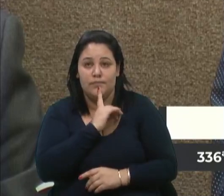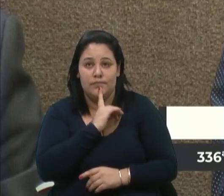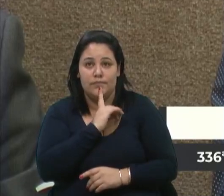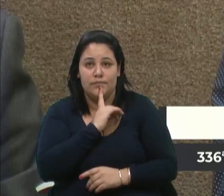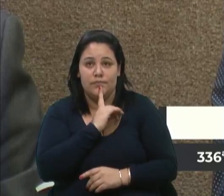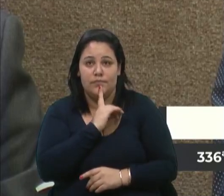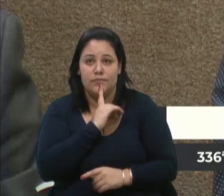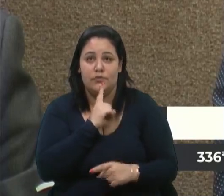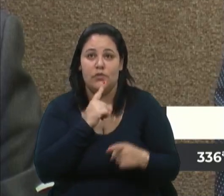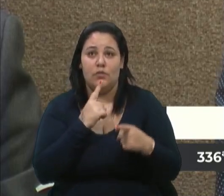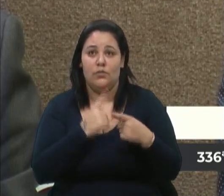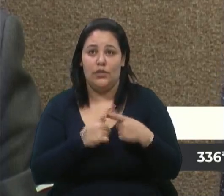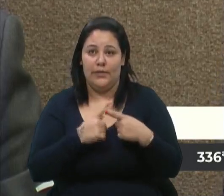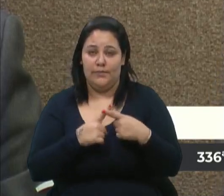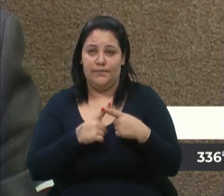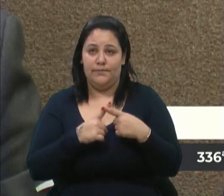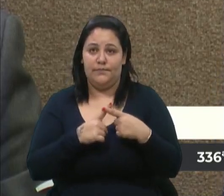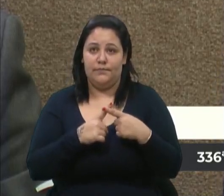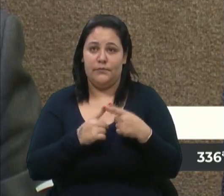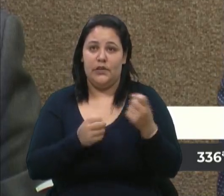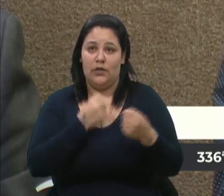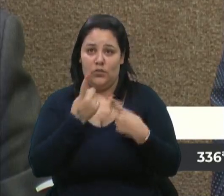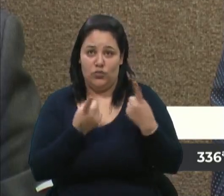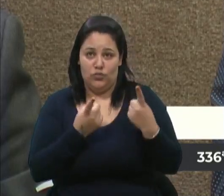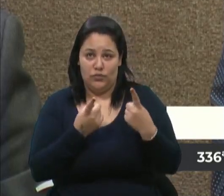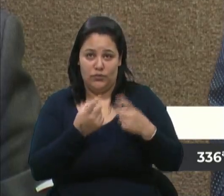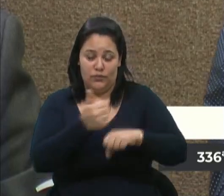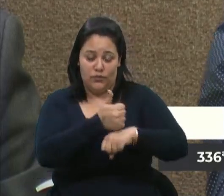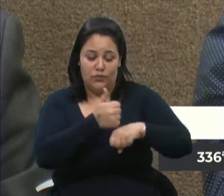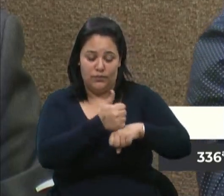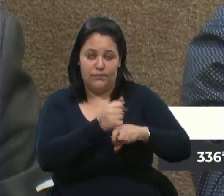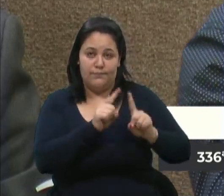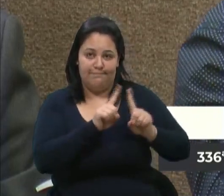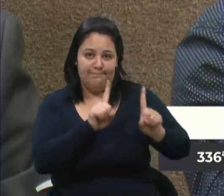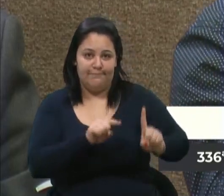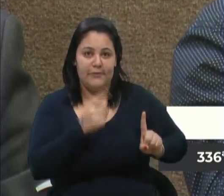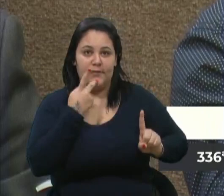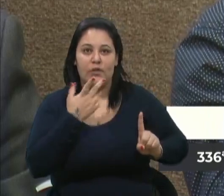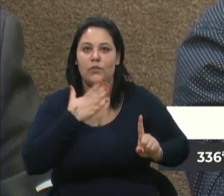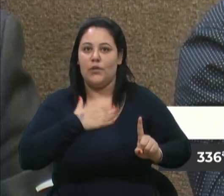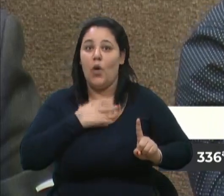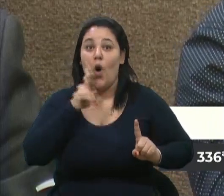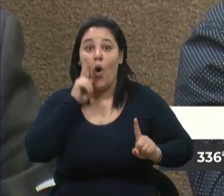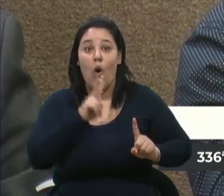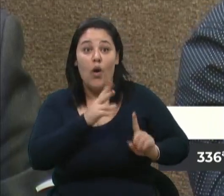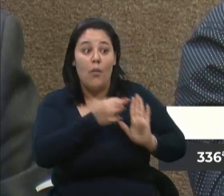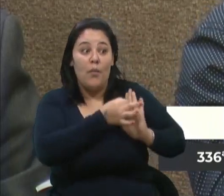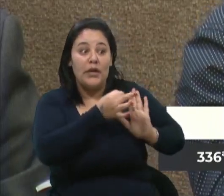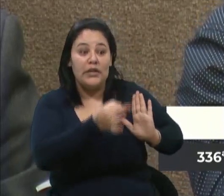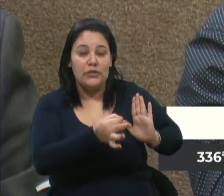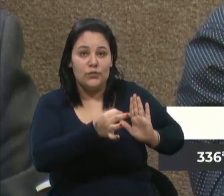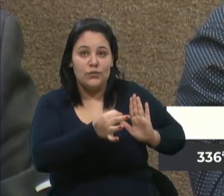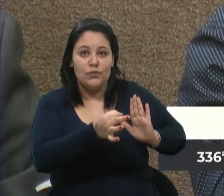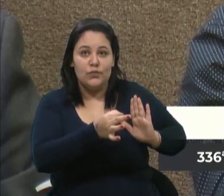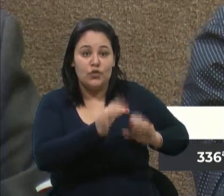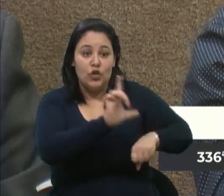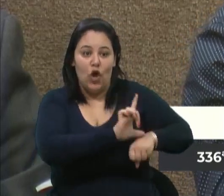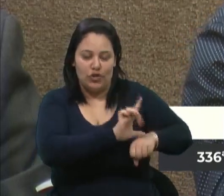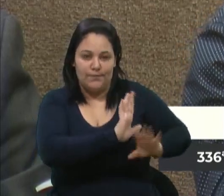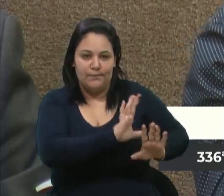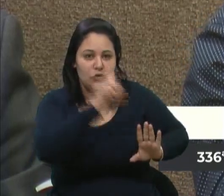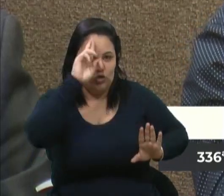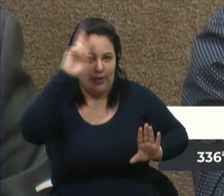vou dizer por quê, porque alguns deles conversaram comigo. Olha como é que é a visão deles. A visão deles é a seguinte: